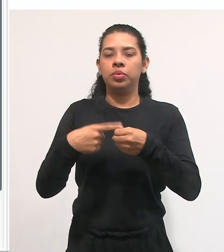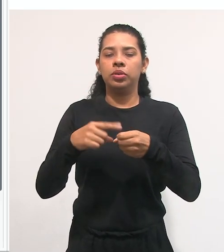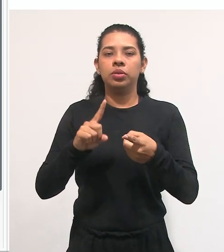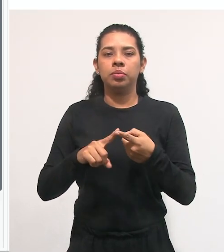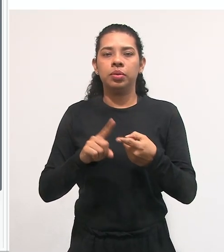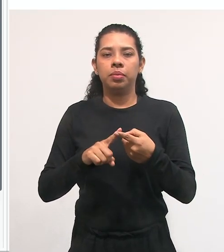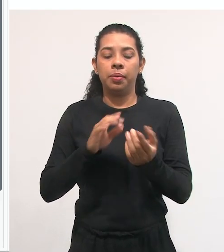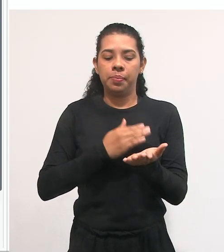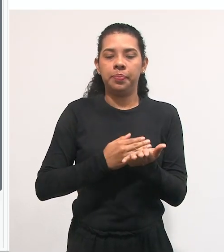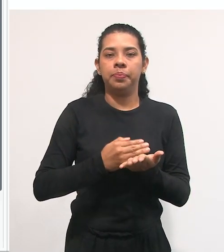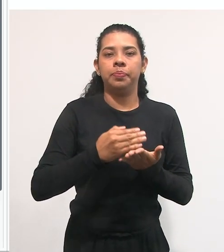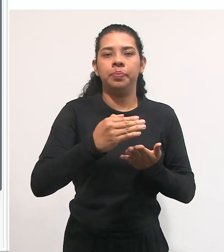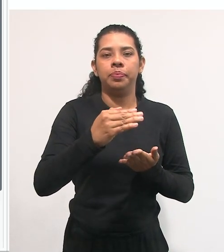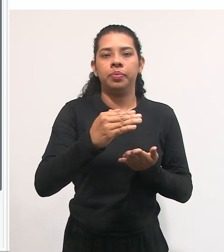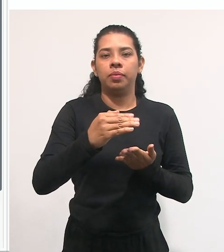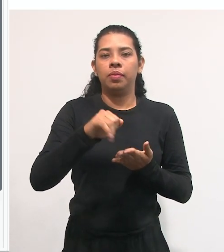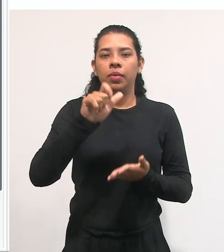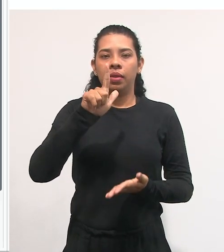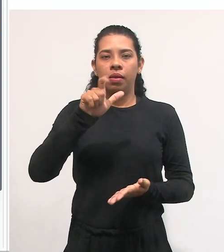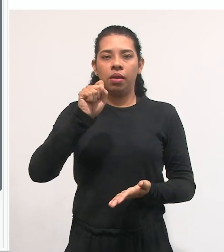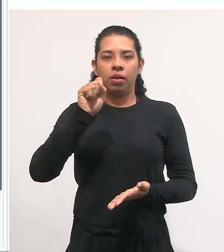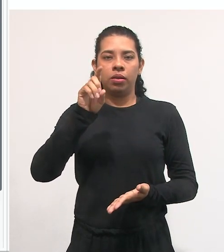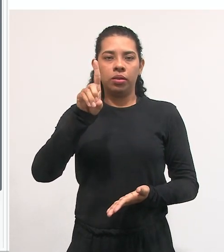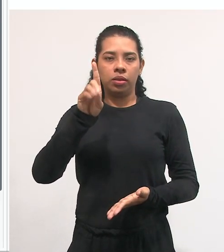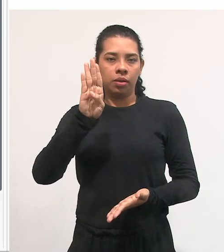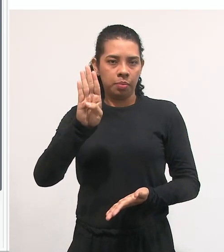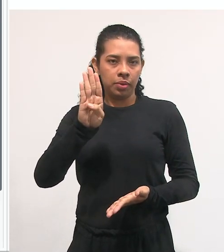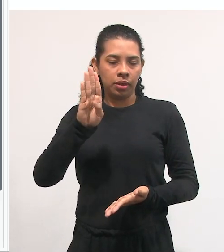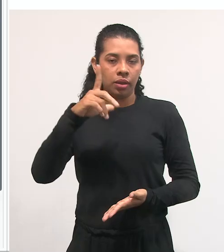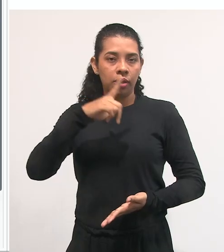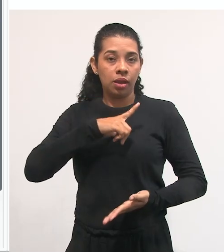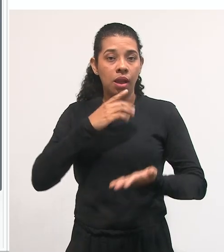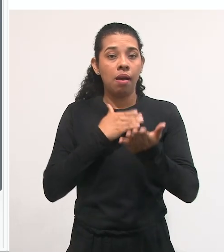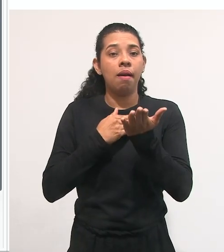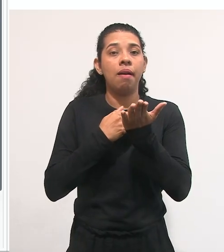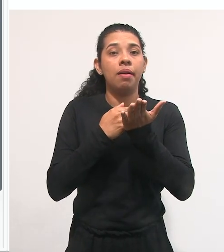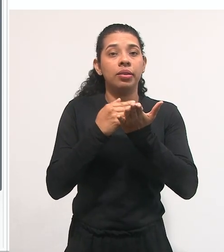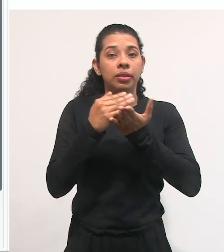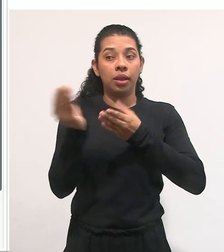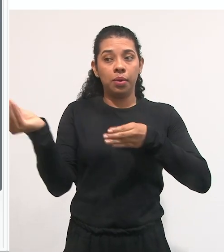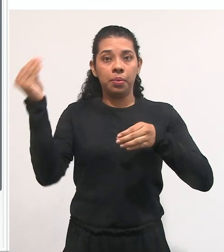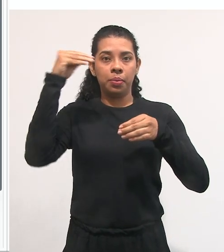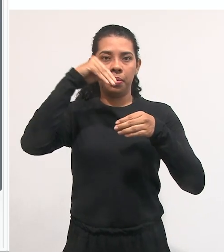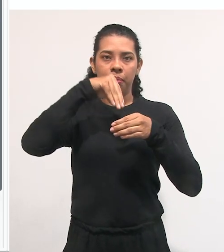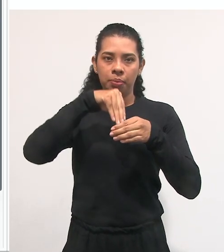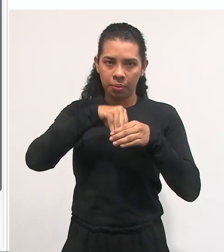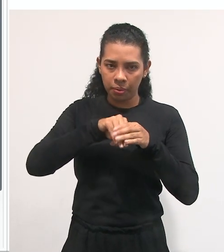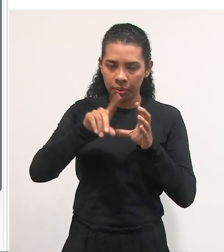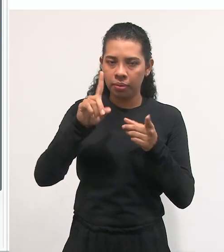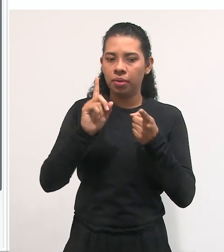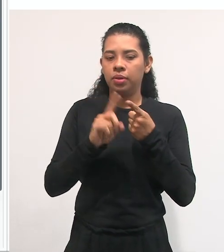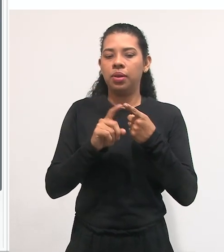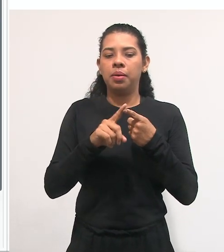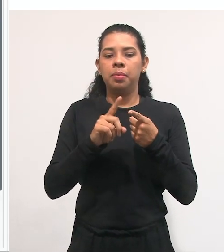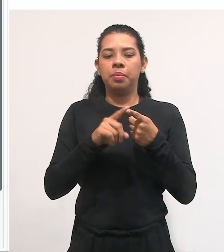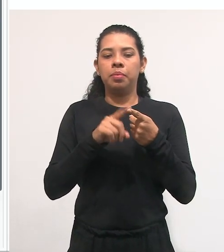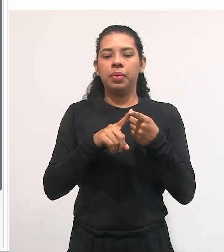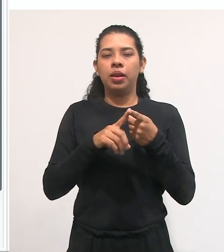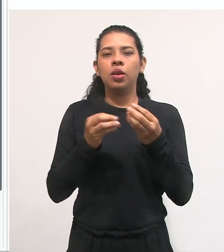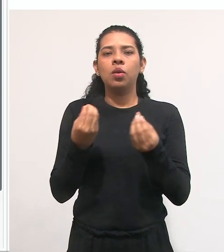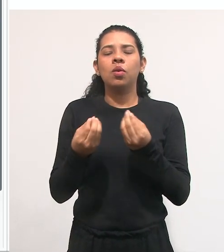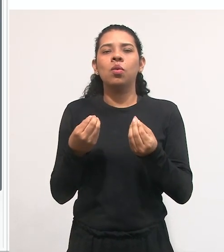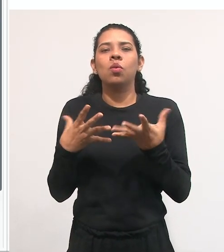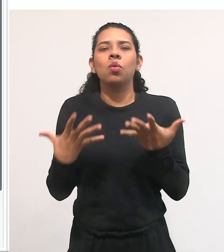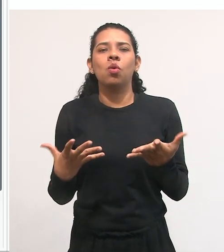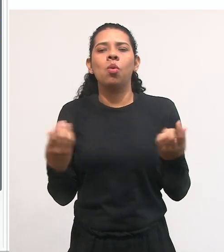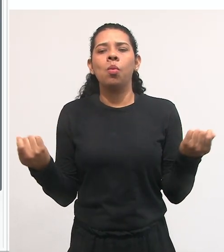município. Partindo da LDB, eu tenho as competências, porque a LDB vai definir as